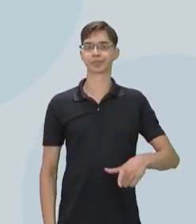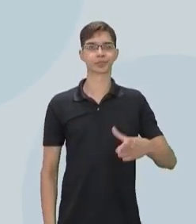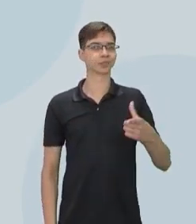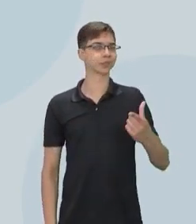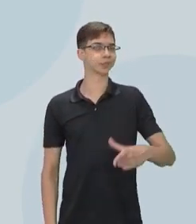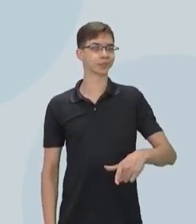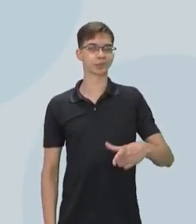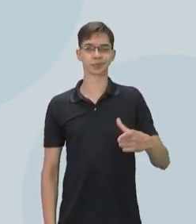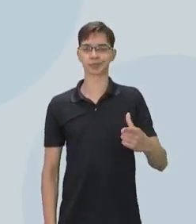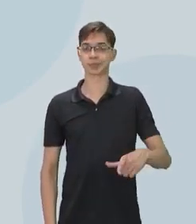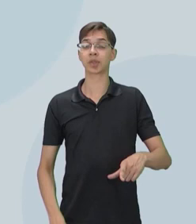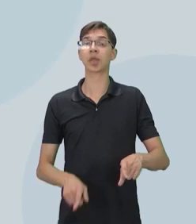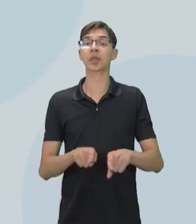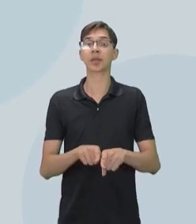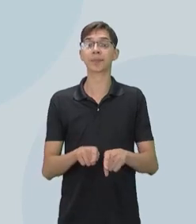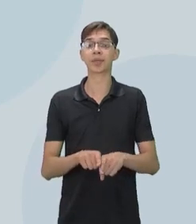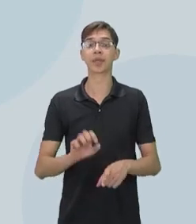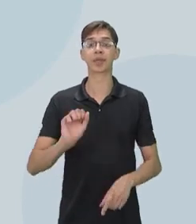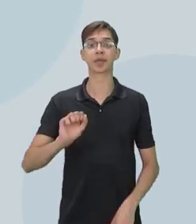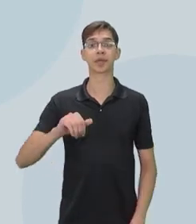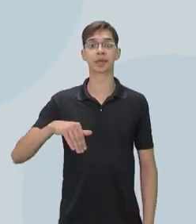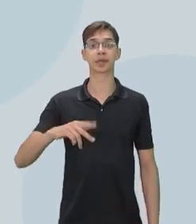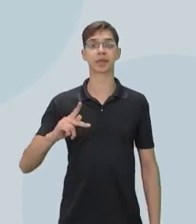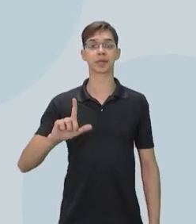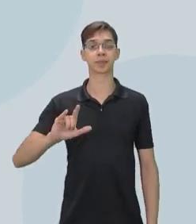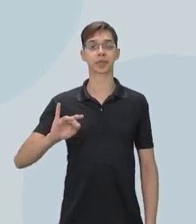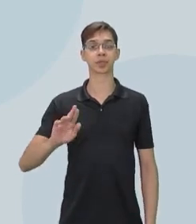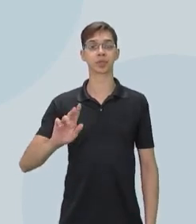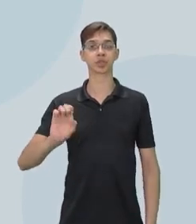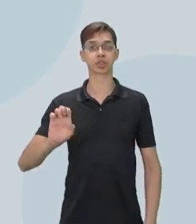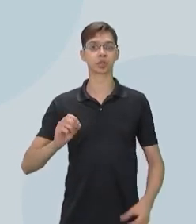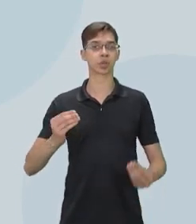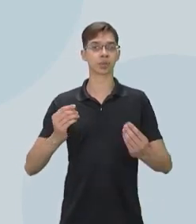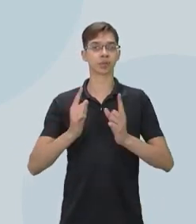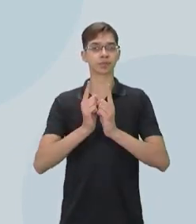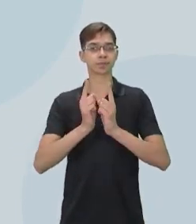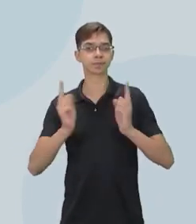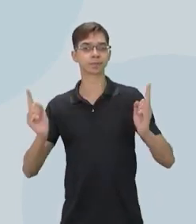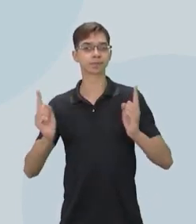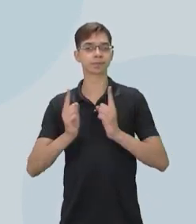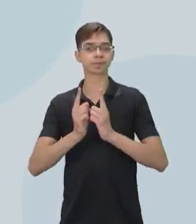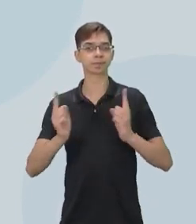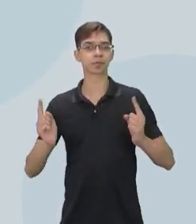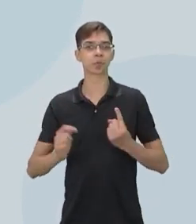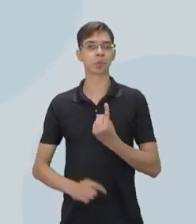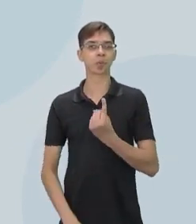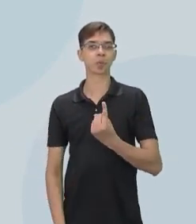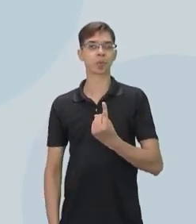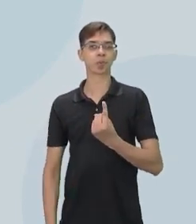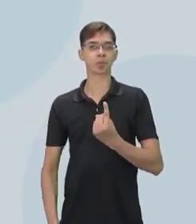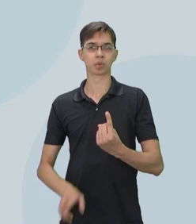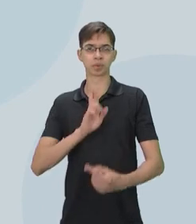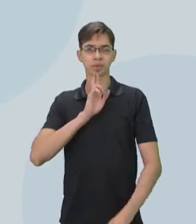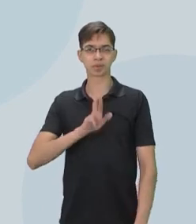a amplitude dela, ó, é 1. Então, essa alternativa não seria.